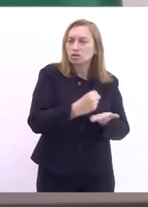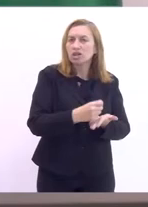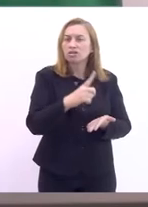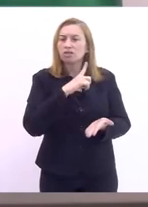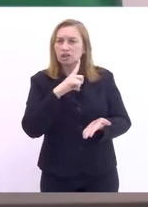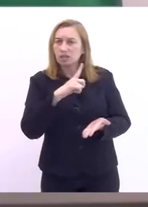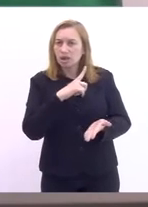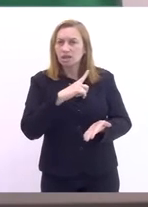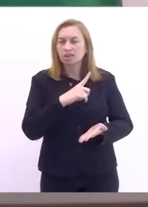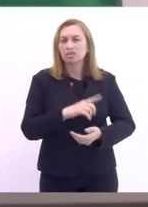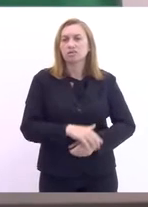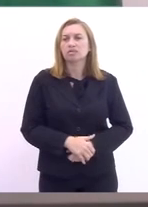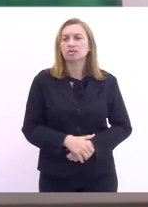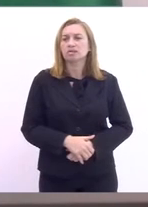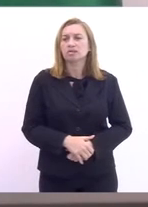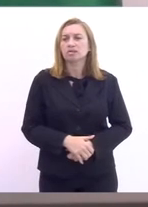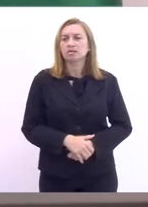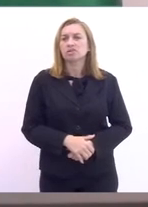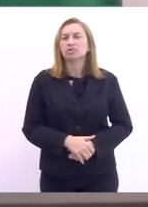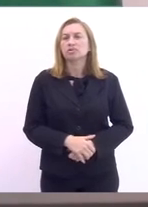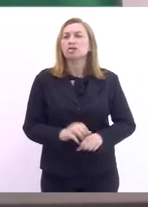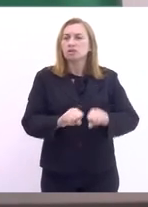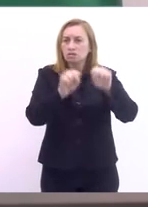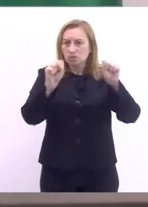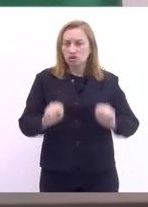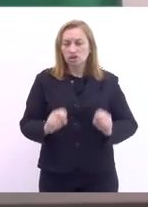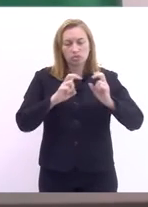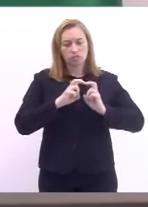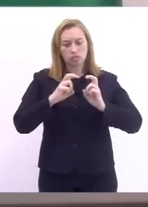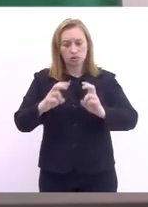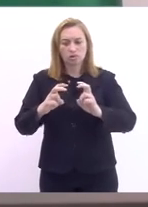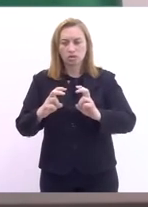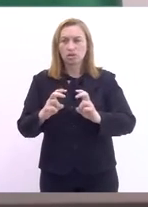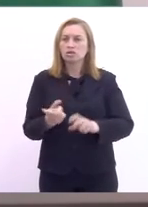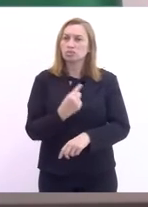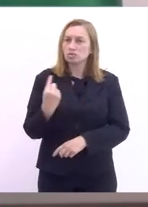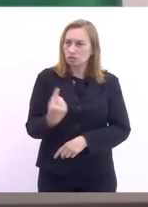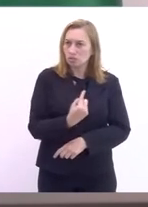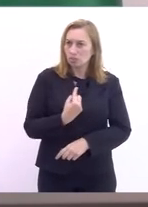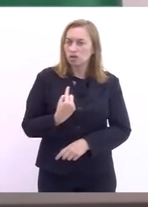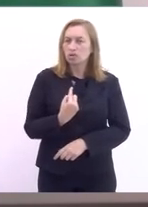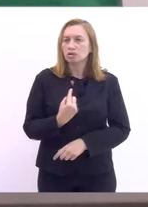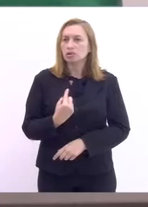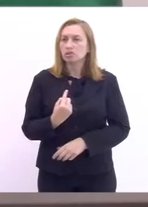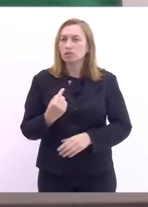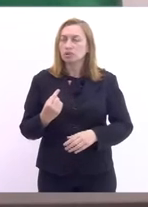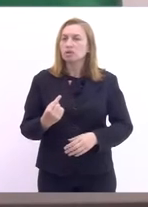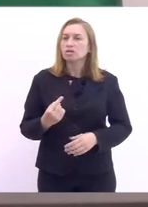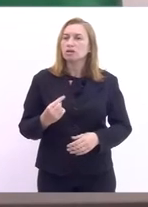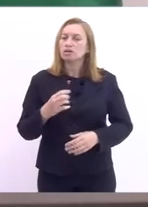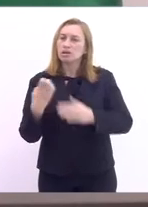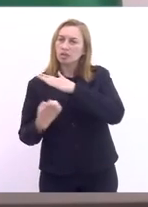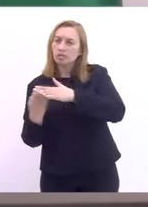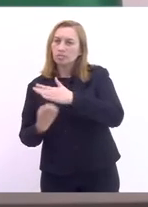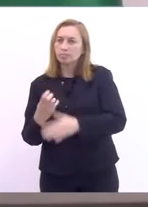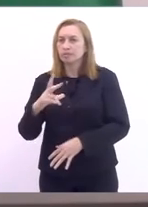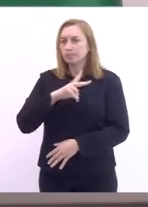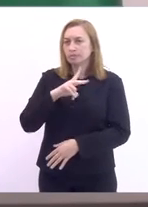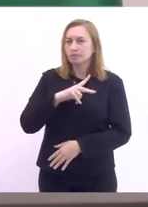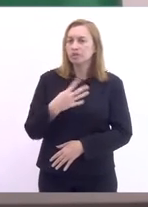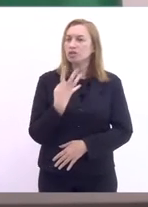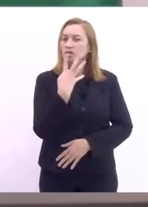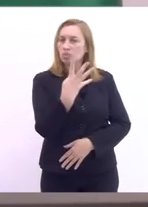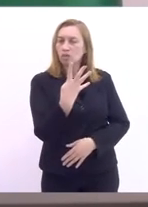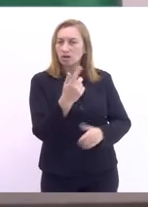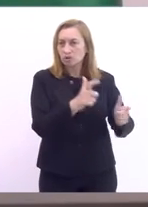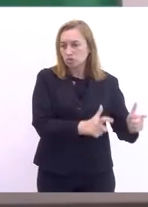concessão do sistema ferroviário nosso metropolitano à iniciativa privada nos seus quatro